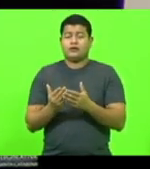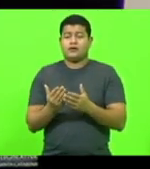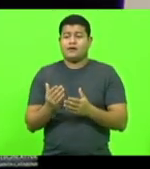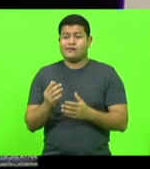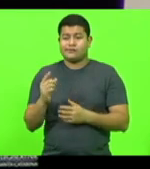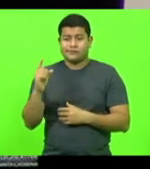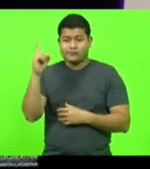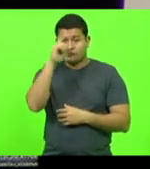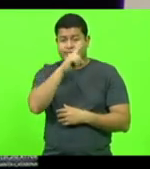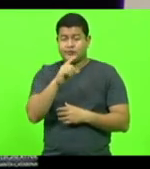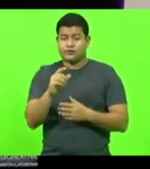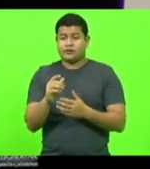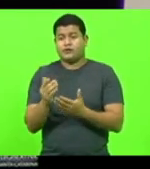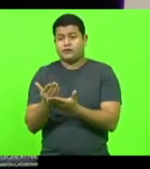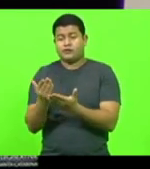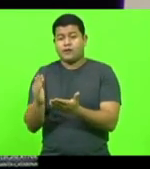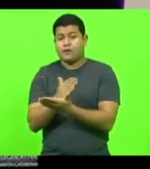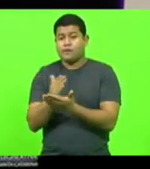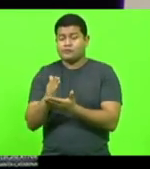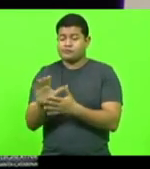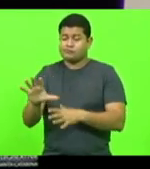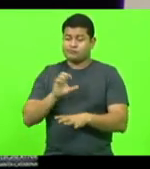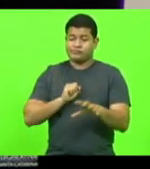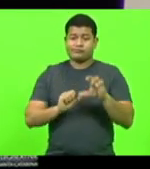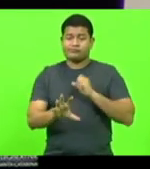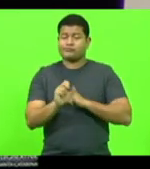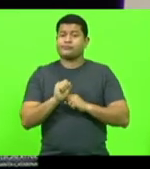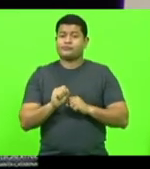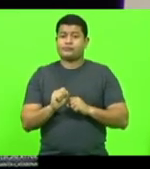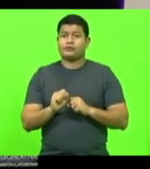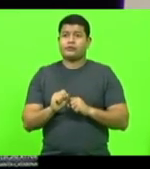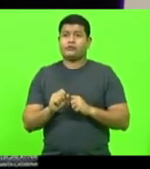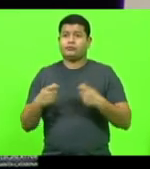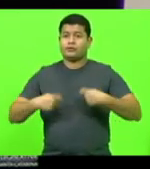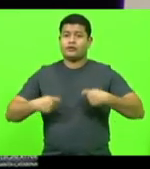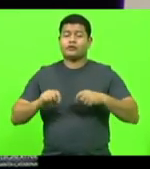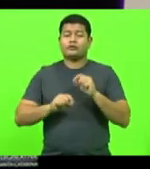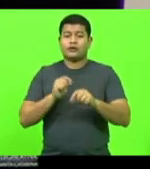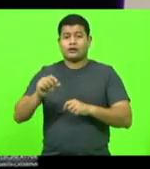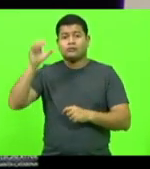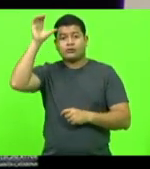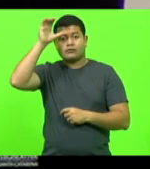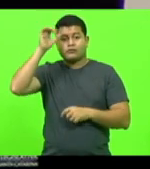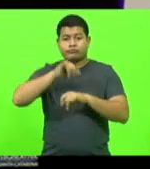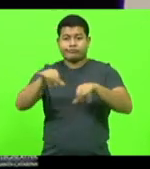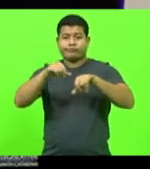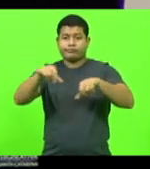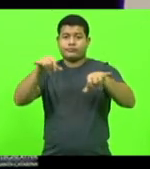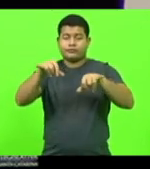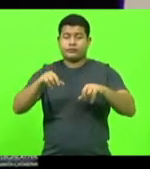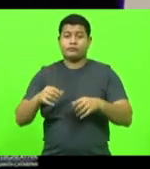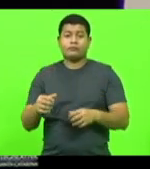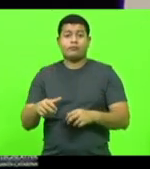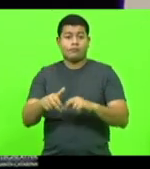muitas pessoas e requer uma conscientização sobre o assunto. Por isso, a data